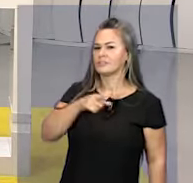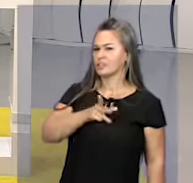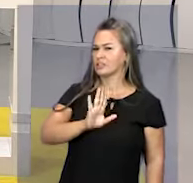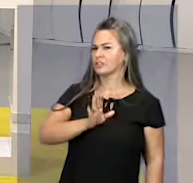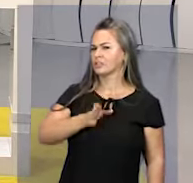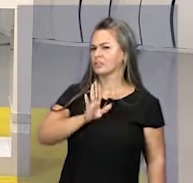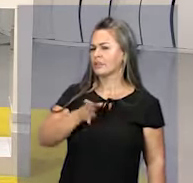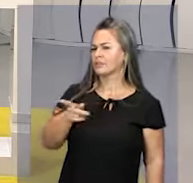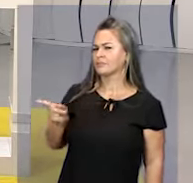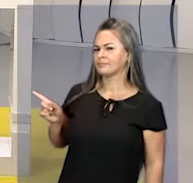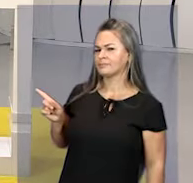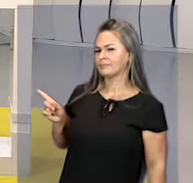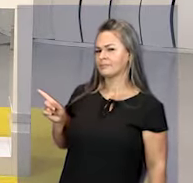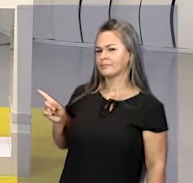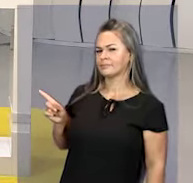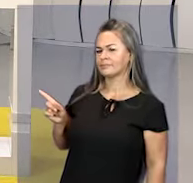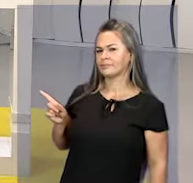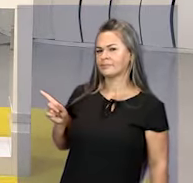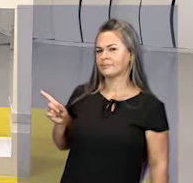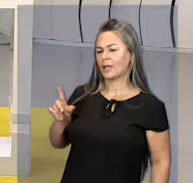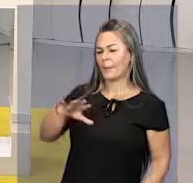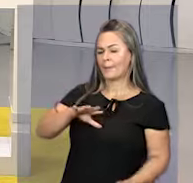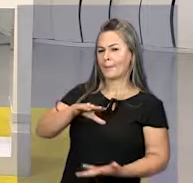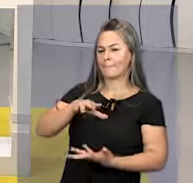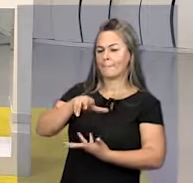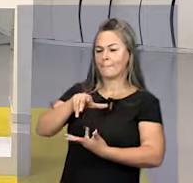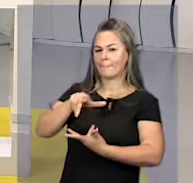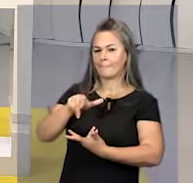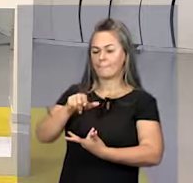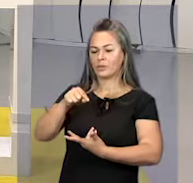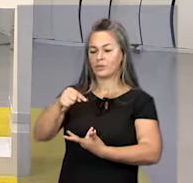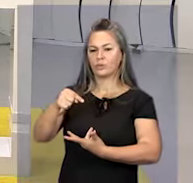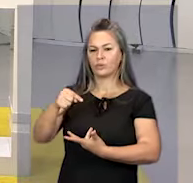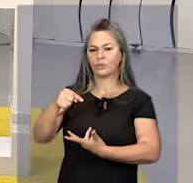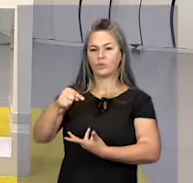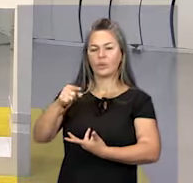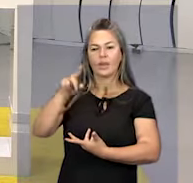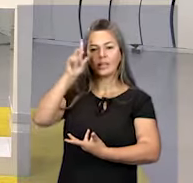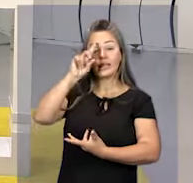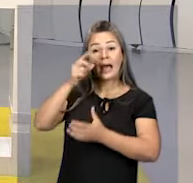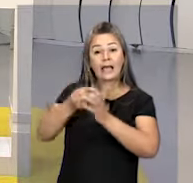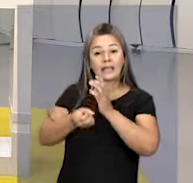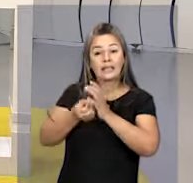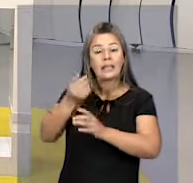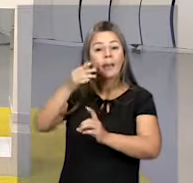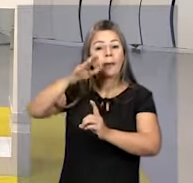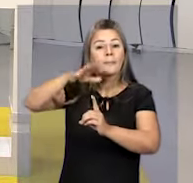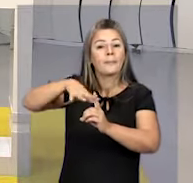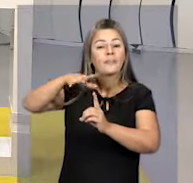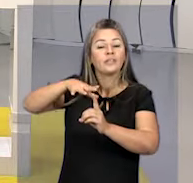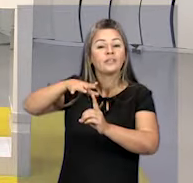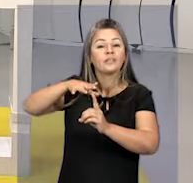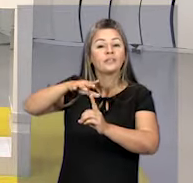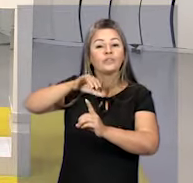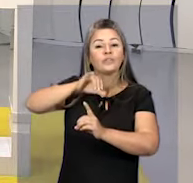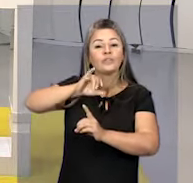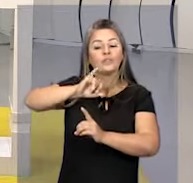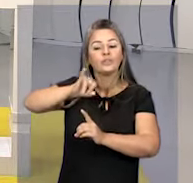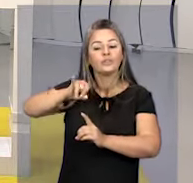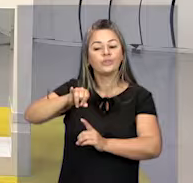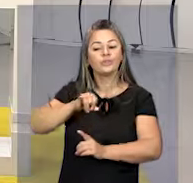falar alguma vez do mito da criação judaico-cristão. Por que judaico-cristão? Porque essa história,